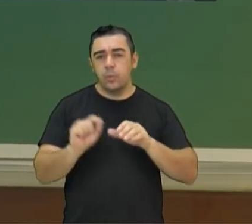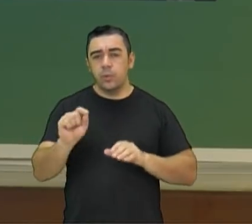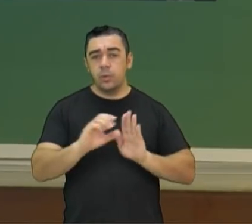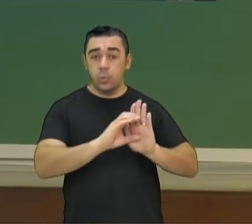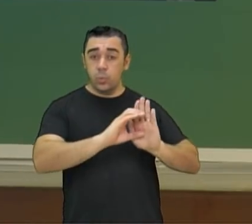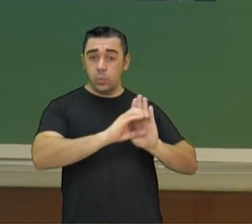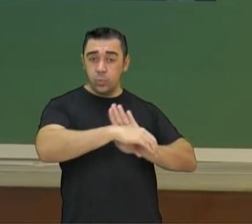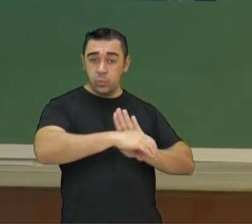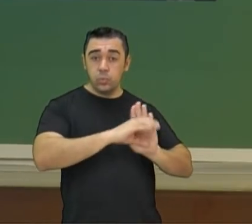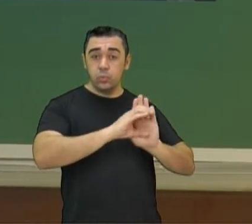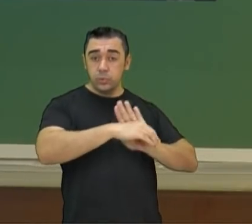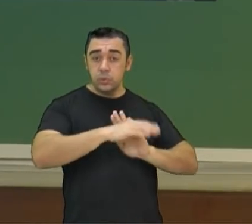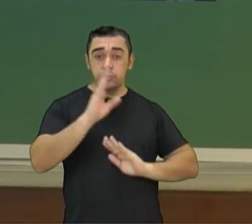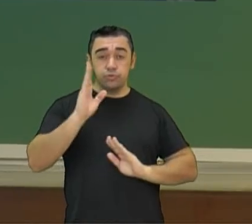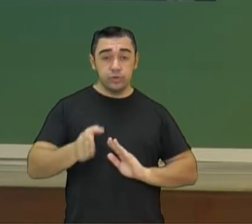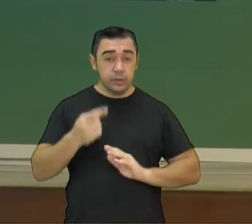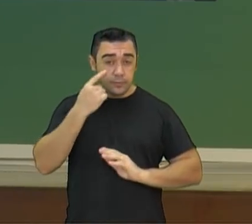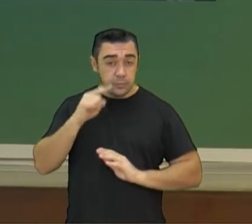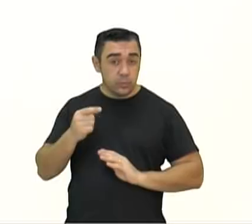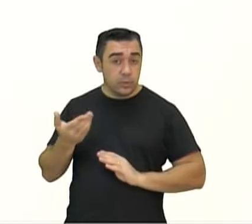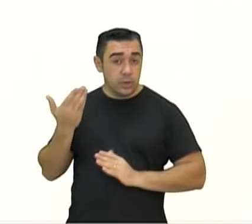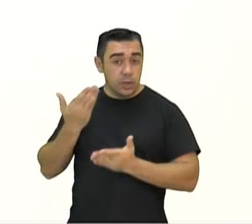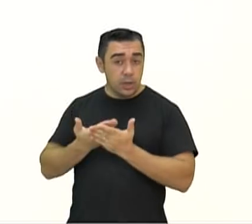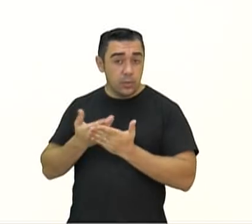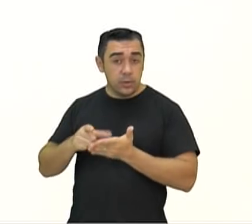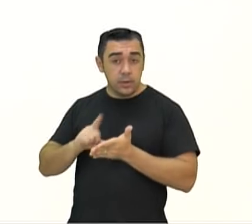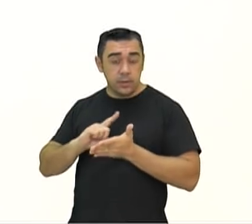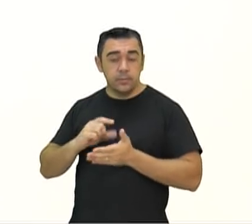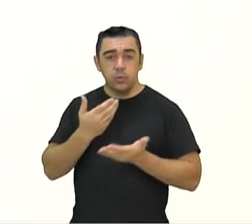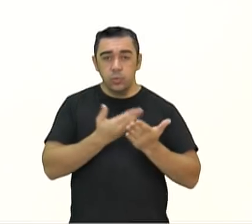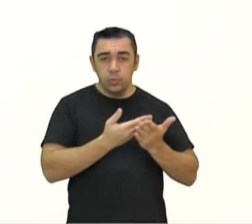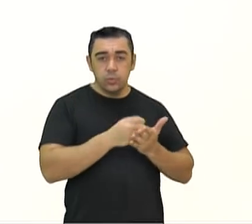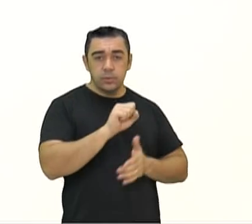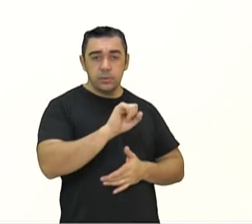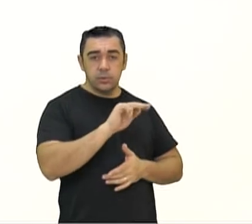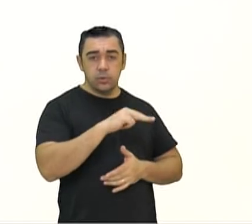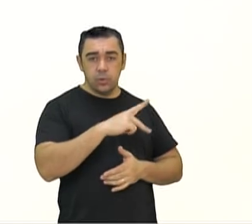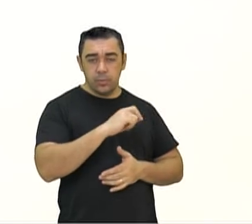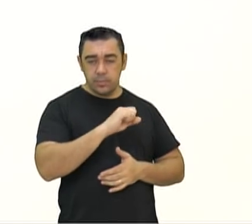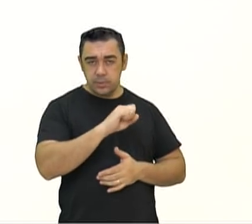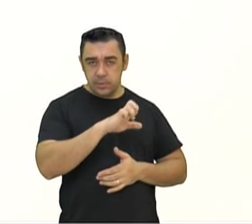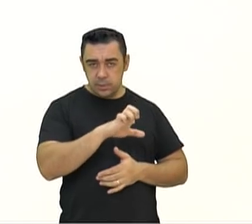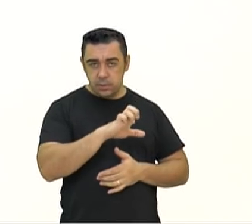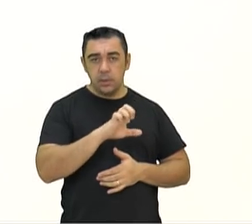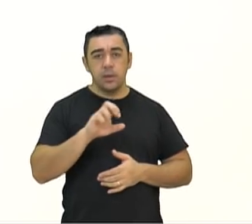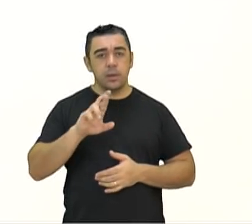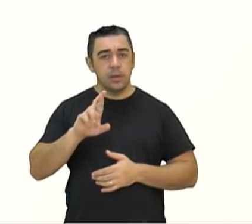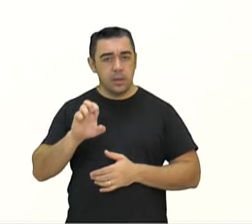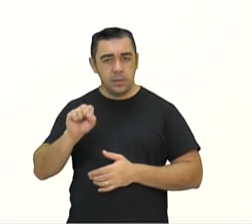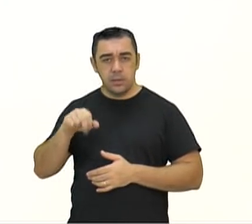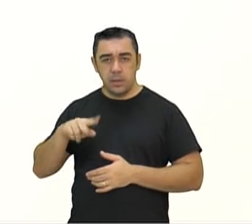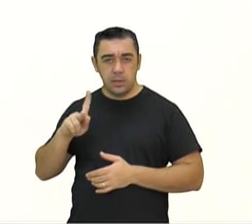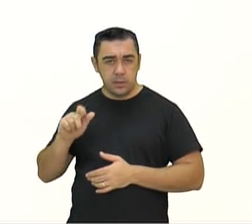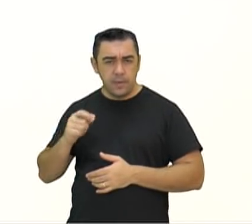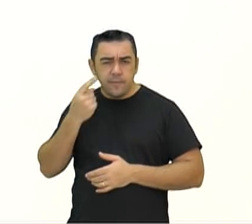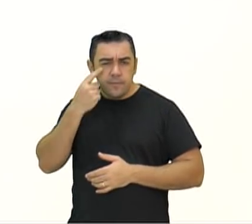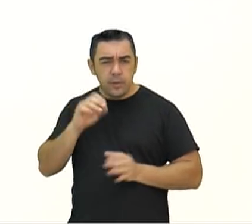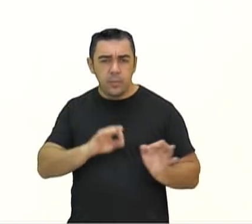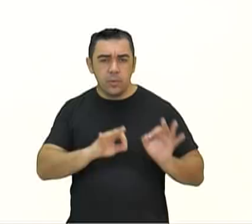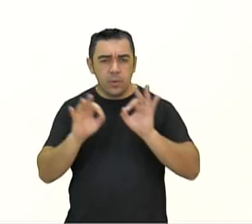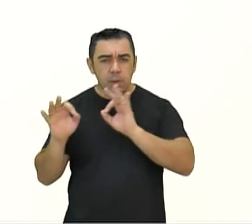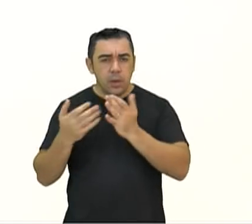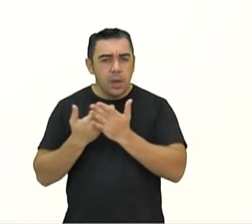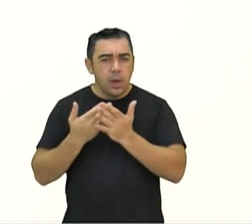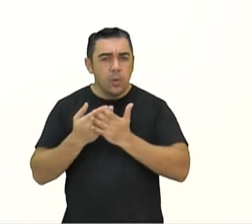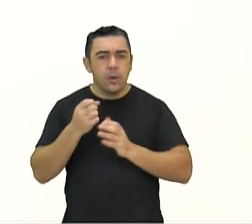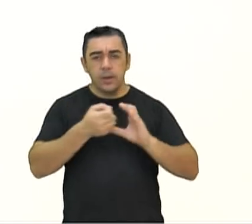nós já tínhamos visto na aula anterior. Então, na aula anterior a gente estudou sinopse e resenha, né, assistimos aí uma videoaula que tratava das